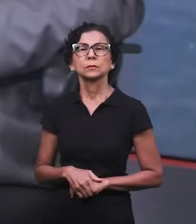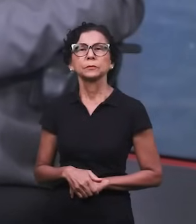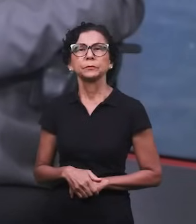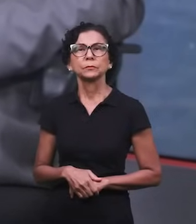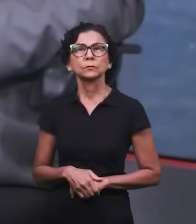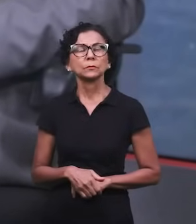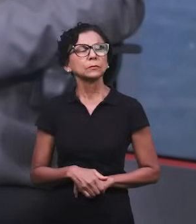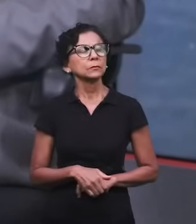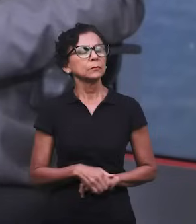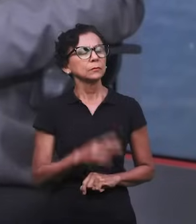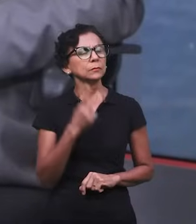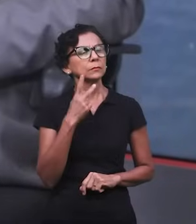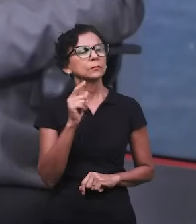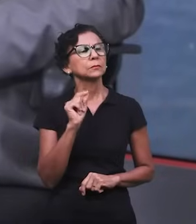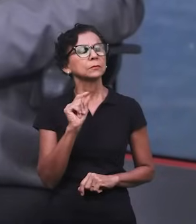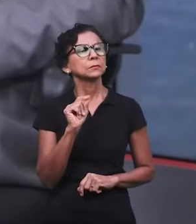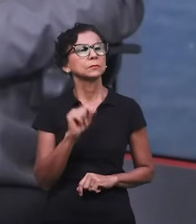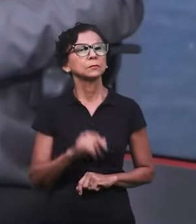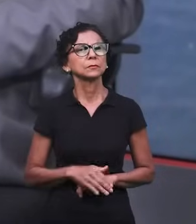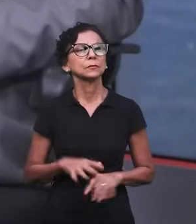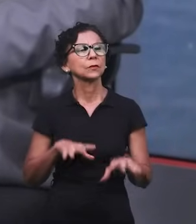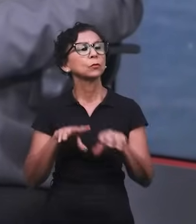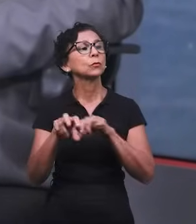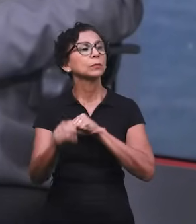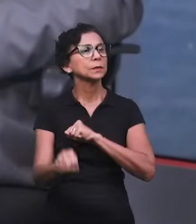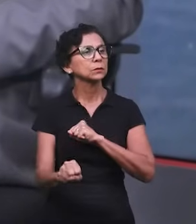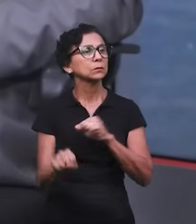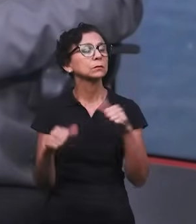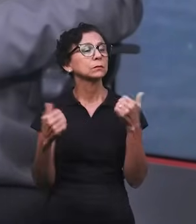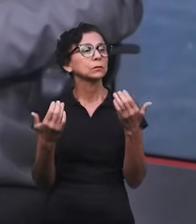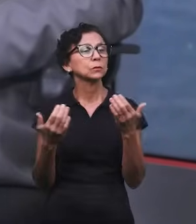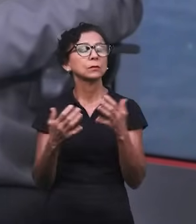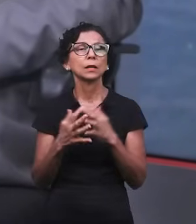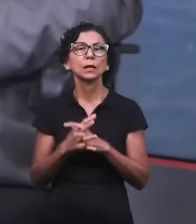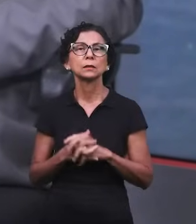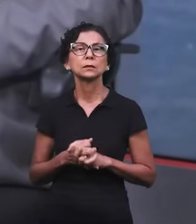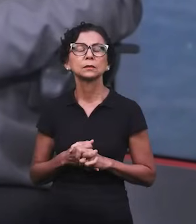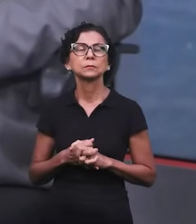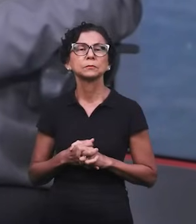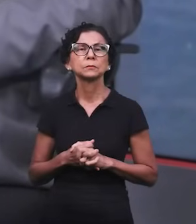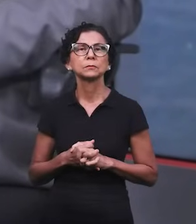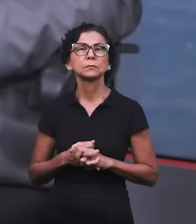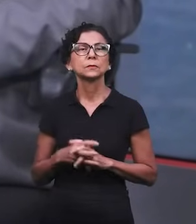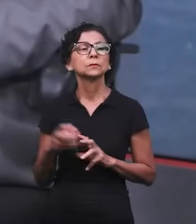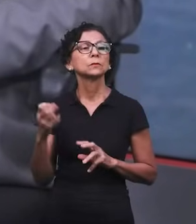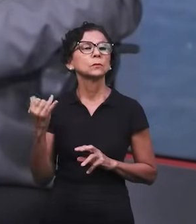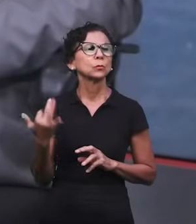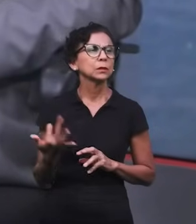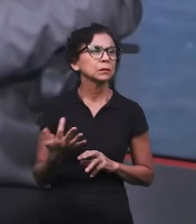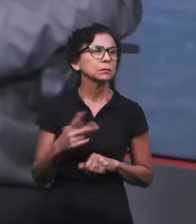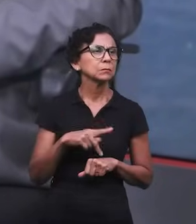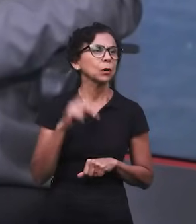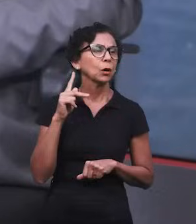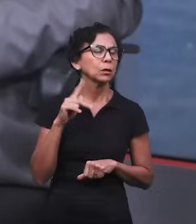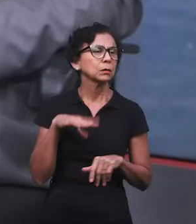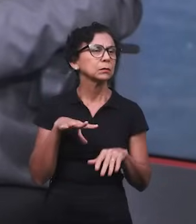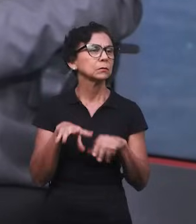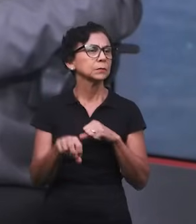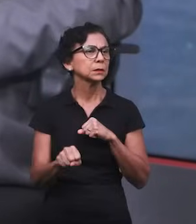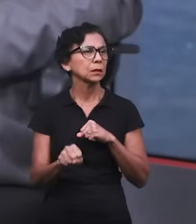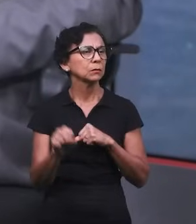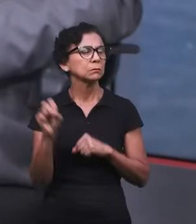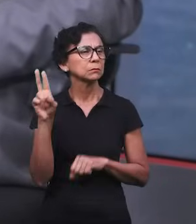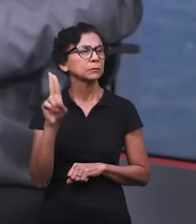pós-graduações? Eu tenho uma pós-graduação Lato Sensu, que é uma especialização em comércio exterior, que eu fiz logo depois da formação em